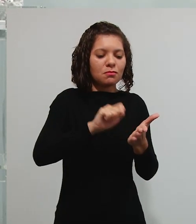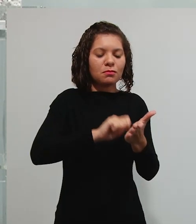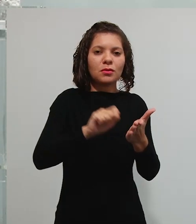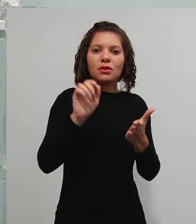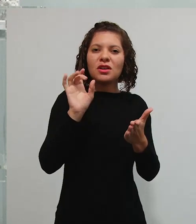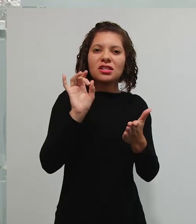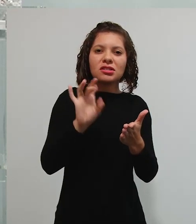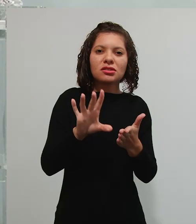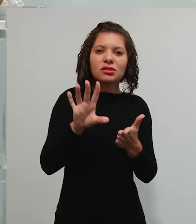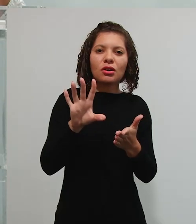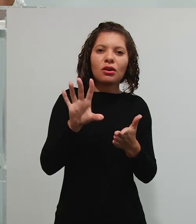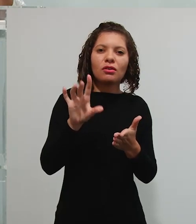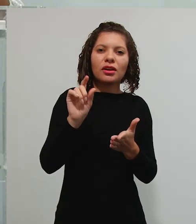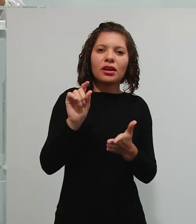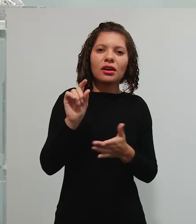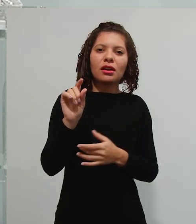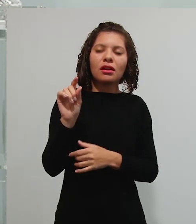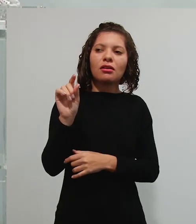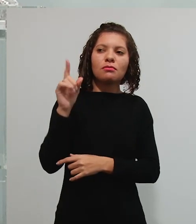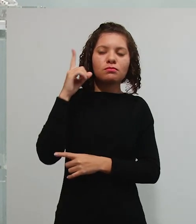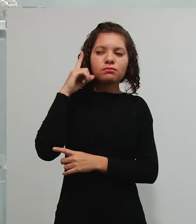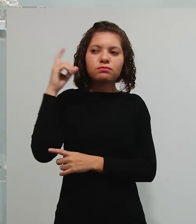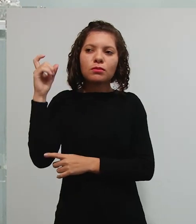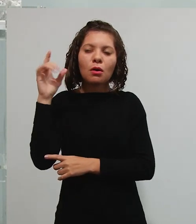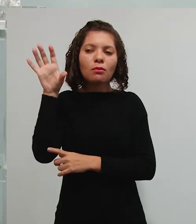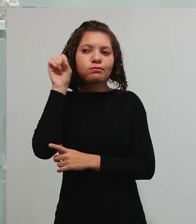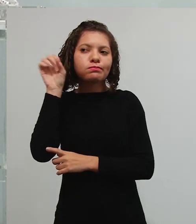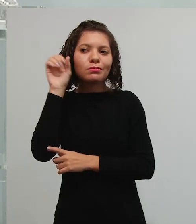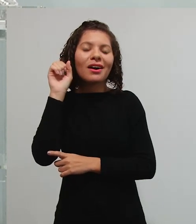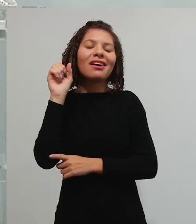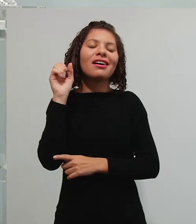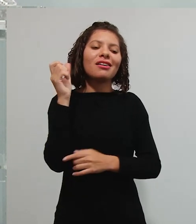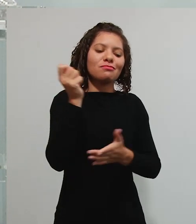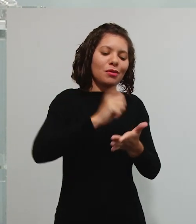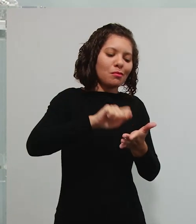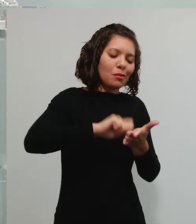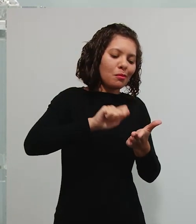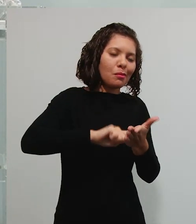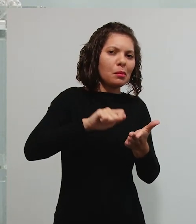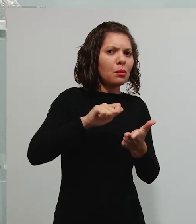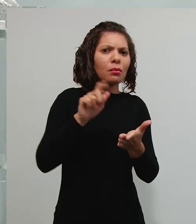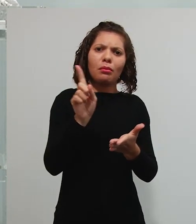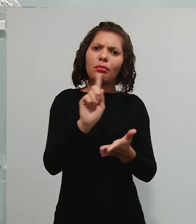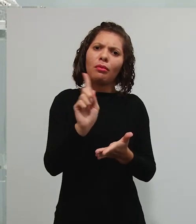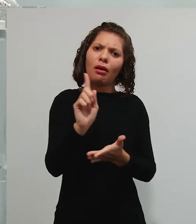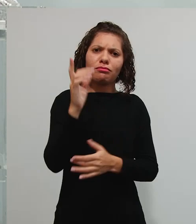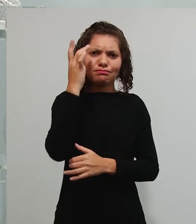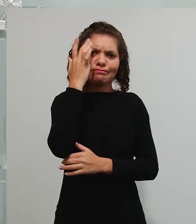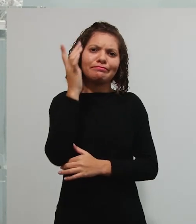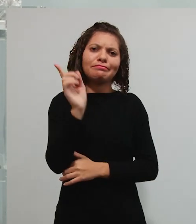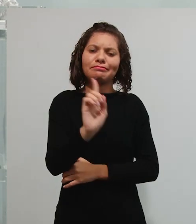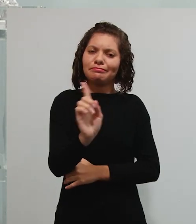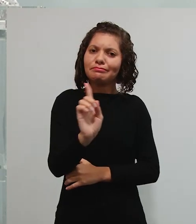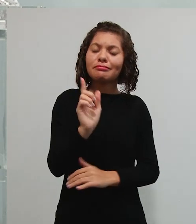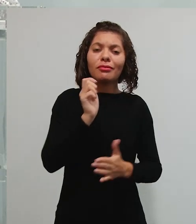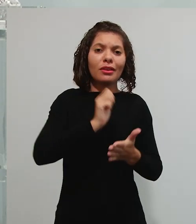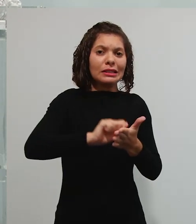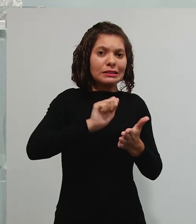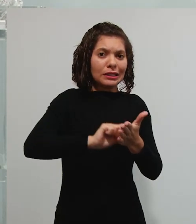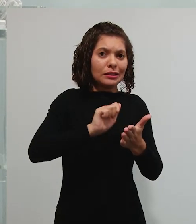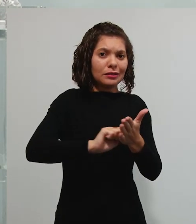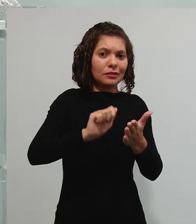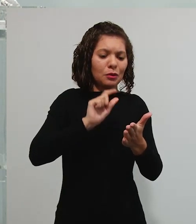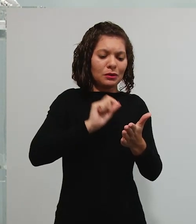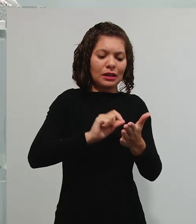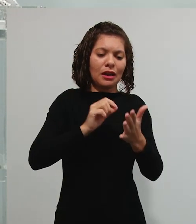se reduz a reproduzir os sons por meio dos sinais gráficos, muito pelo contrário. Escrever é